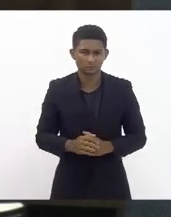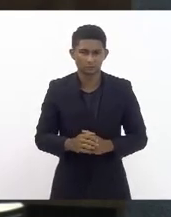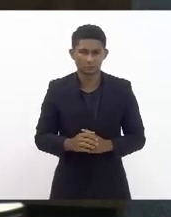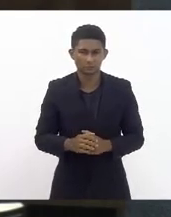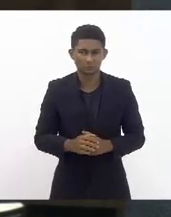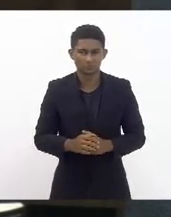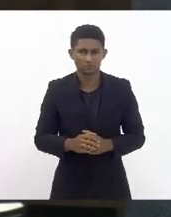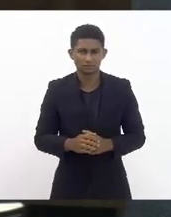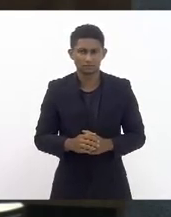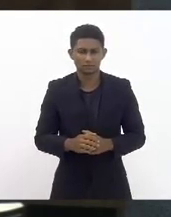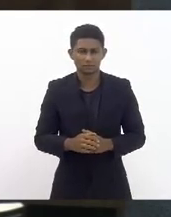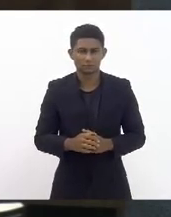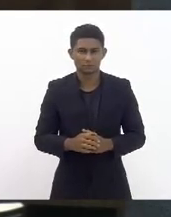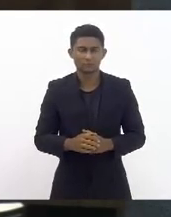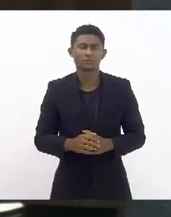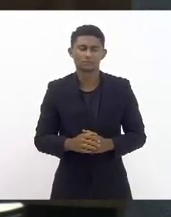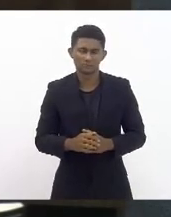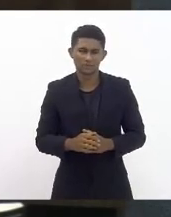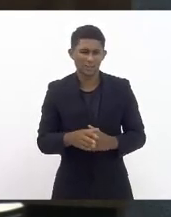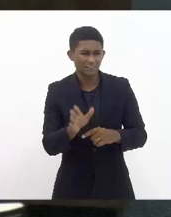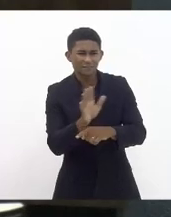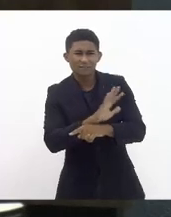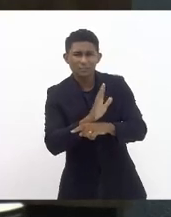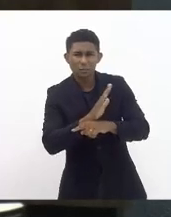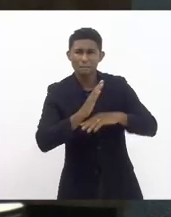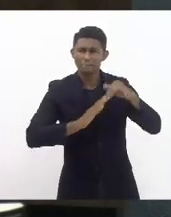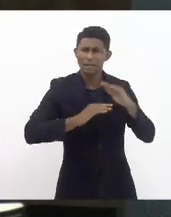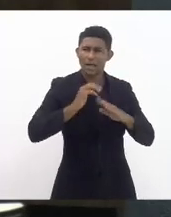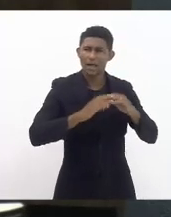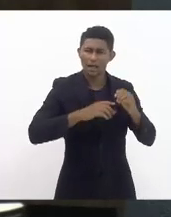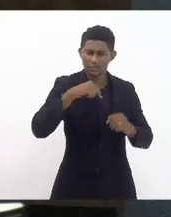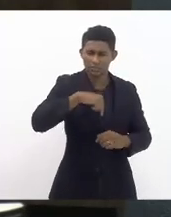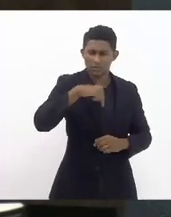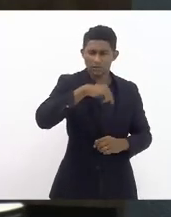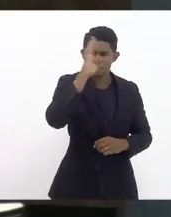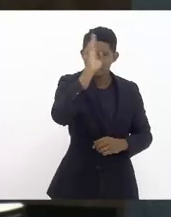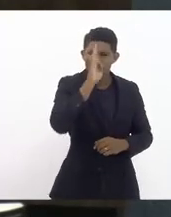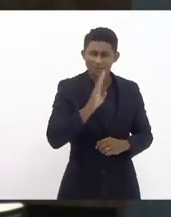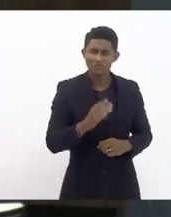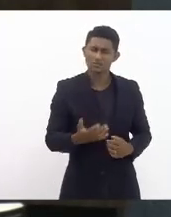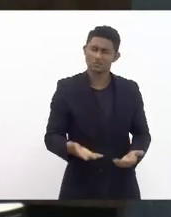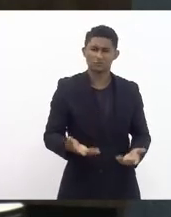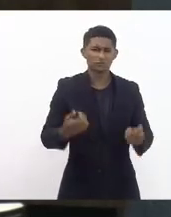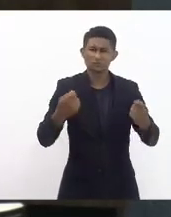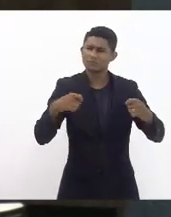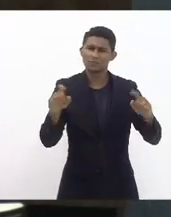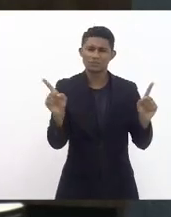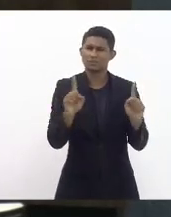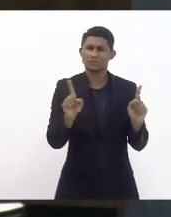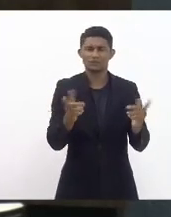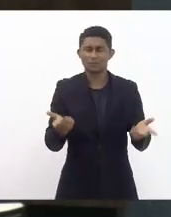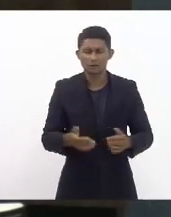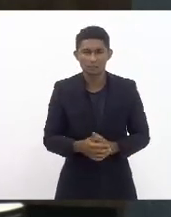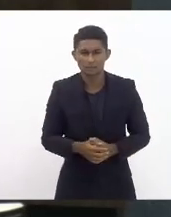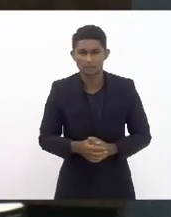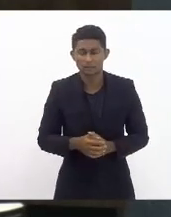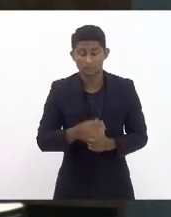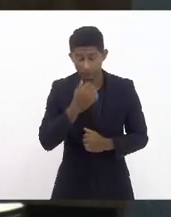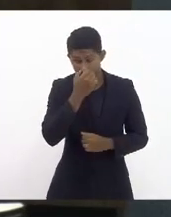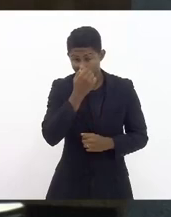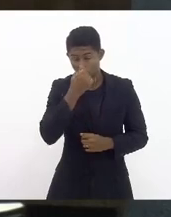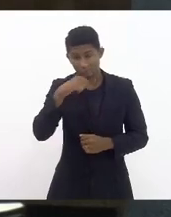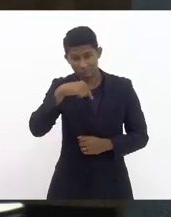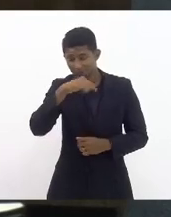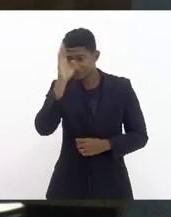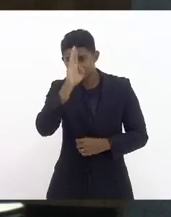a produção cinematográfica brasileira. A gente não precisa disso. O Brasil não precisa